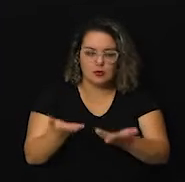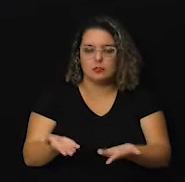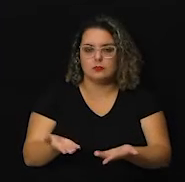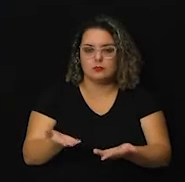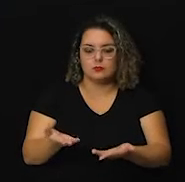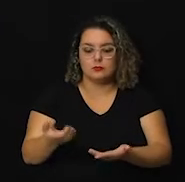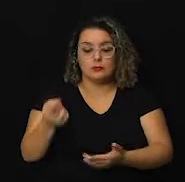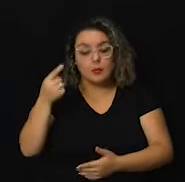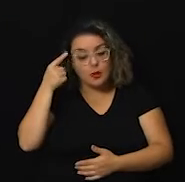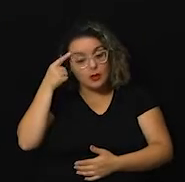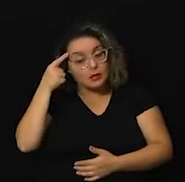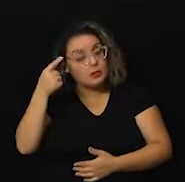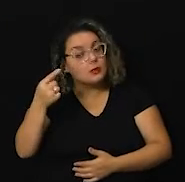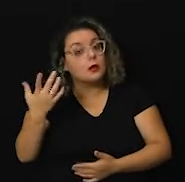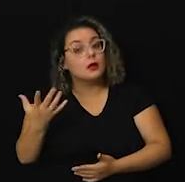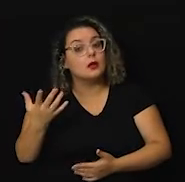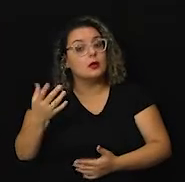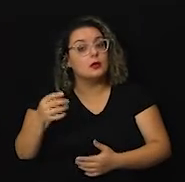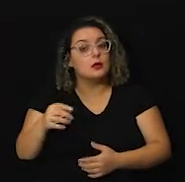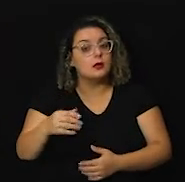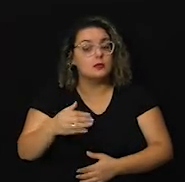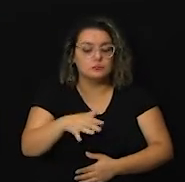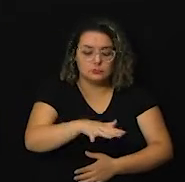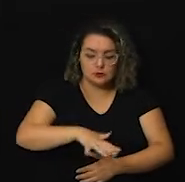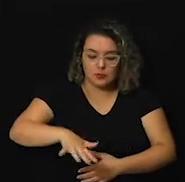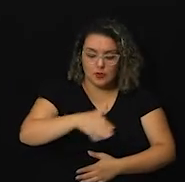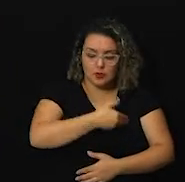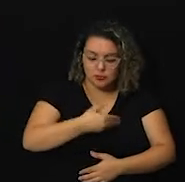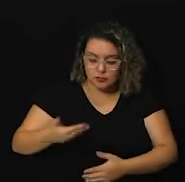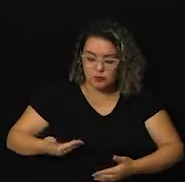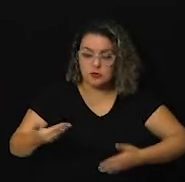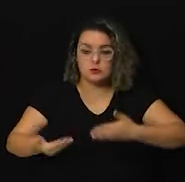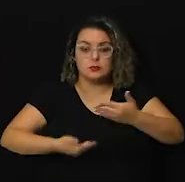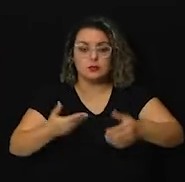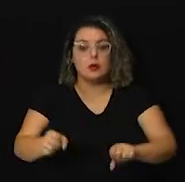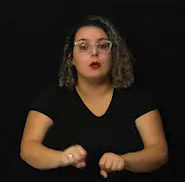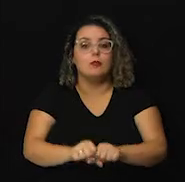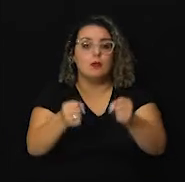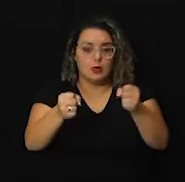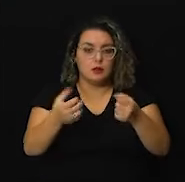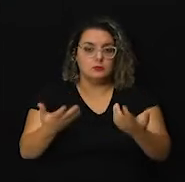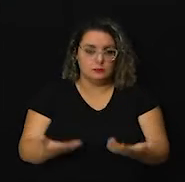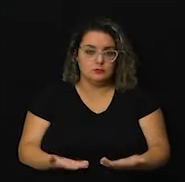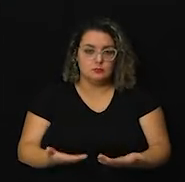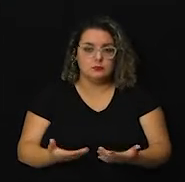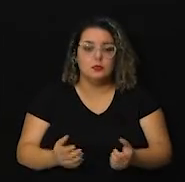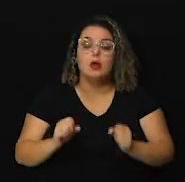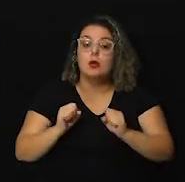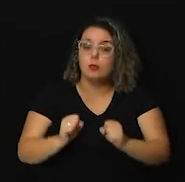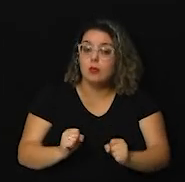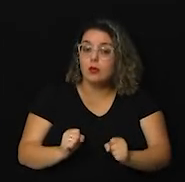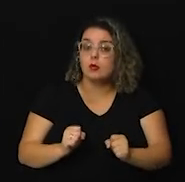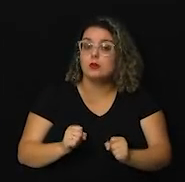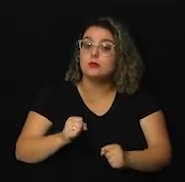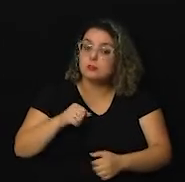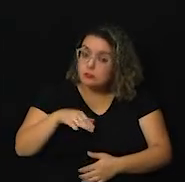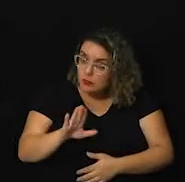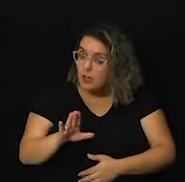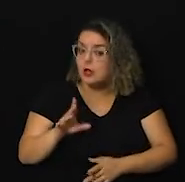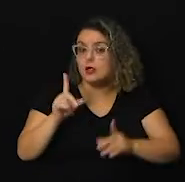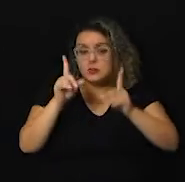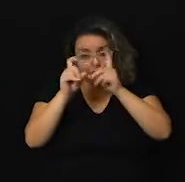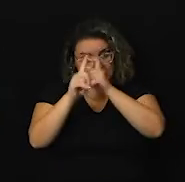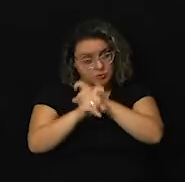ter uma tendência mesmo de desmontar o serviço público, e isso pode cada vez